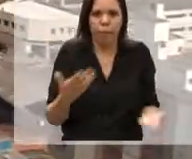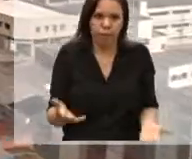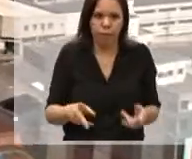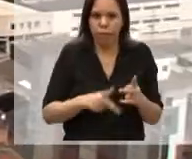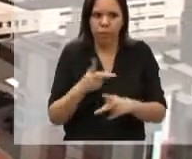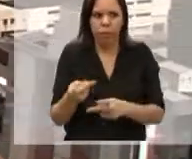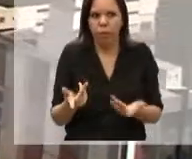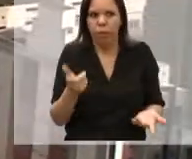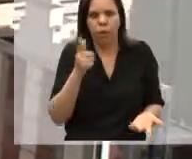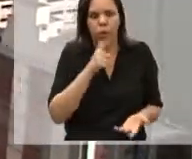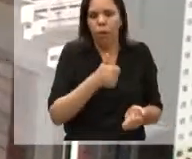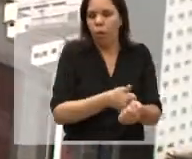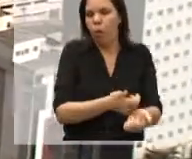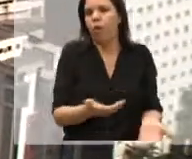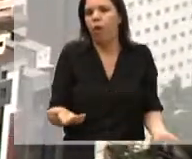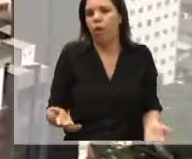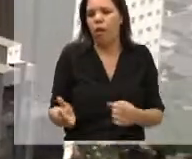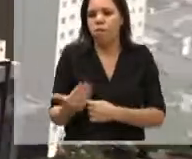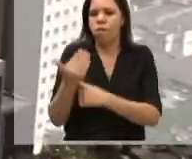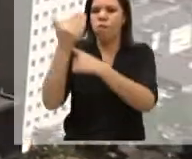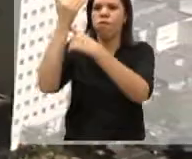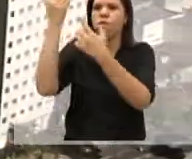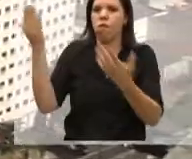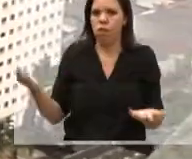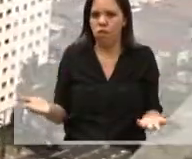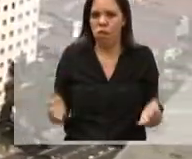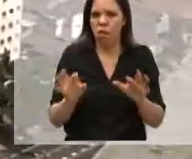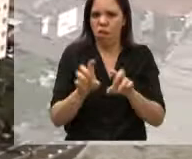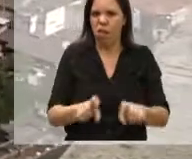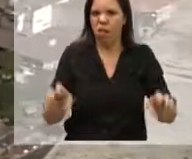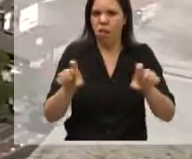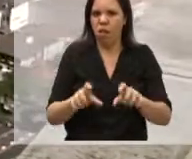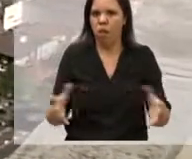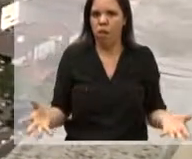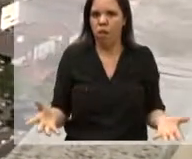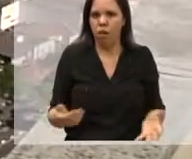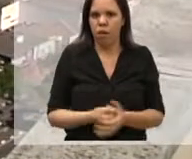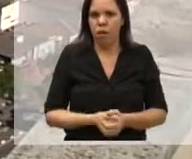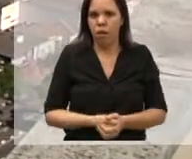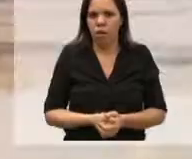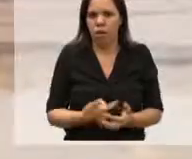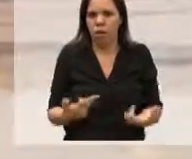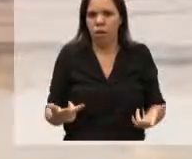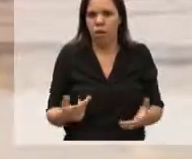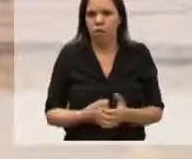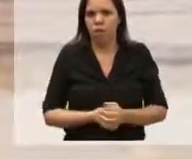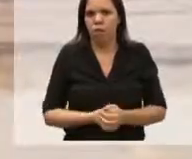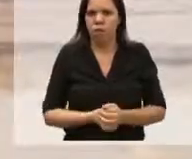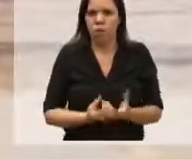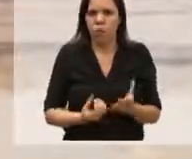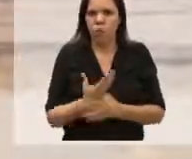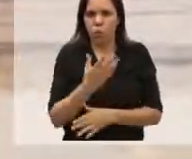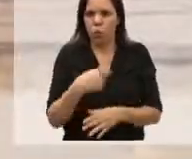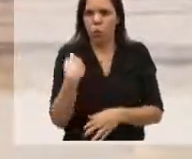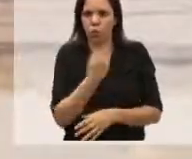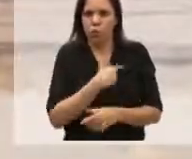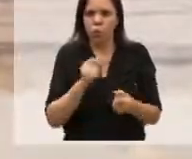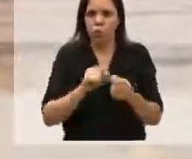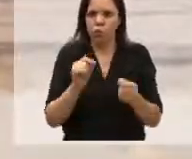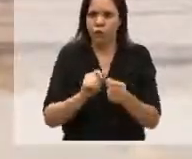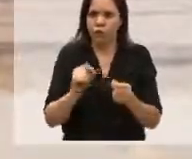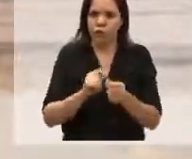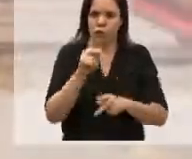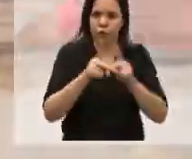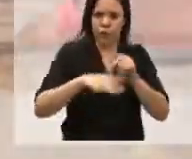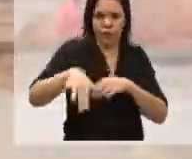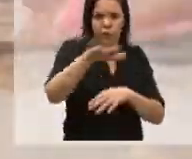as pessoas não conseguem acompanhar a tecnologia, computador, essas coisas todas. Então o que acontece? Nós temos que fazer com que